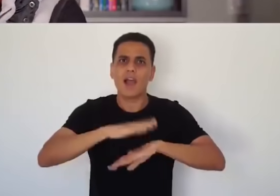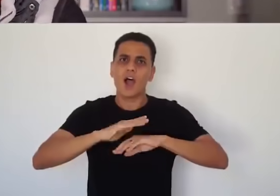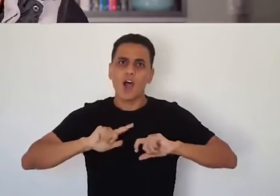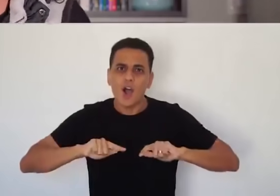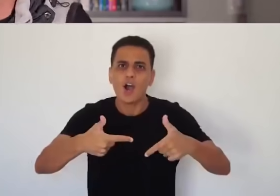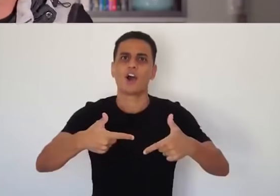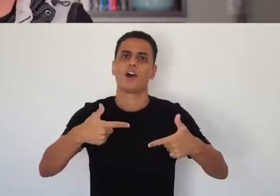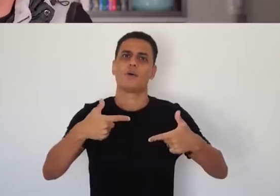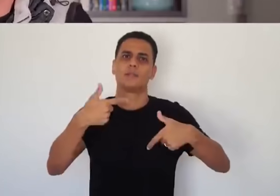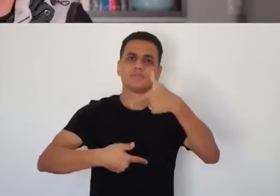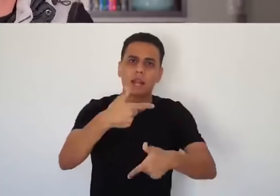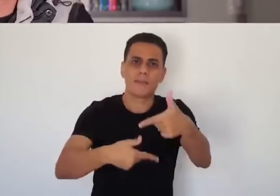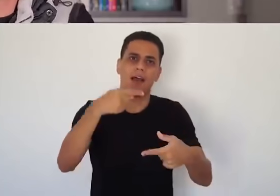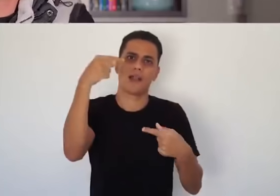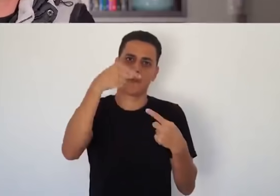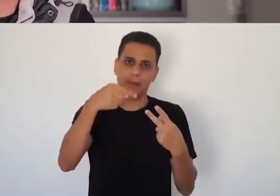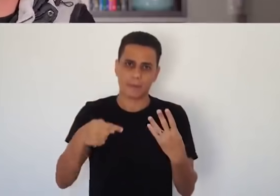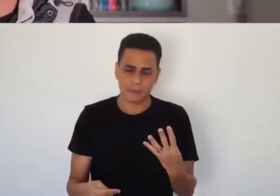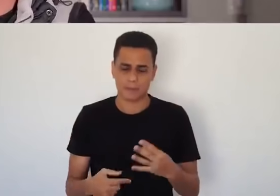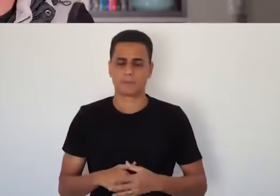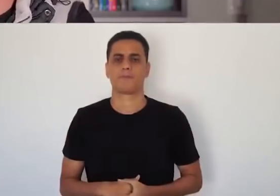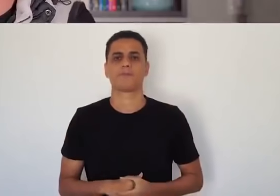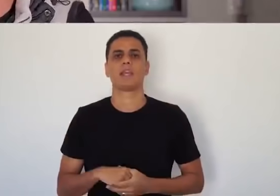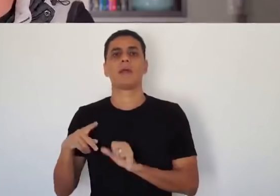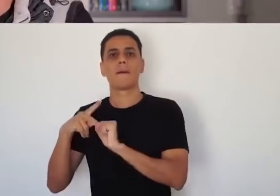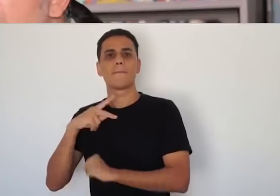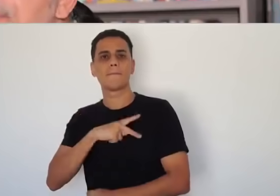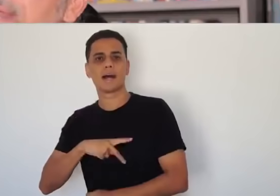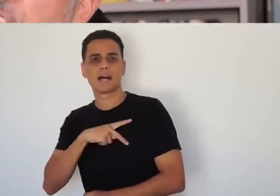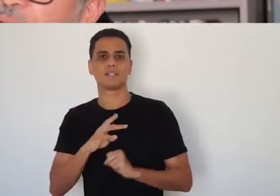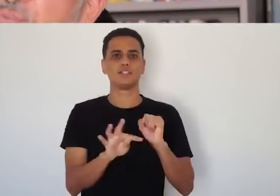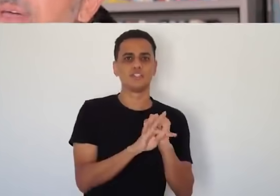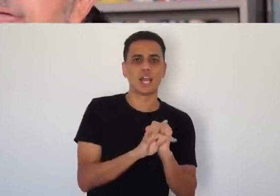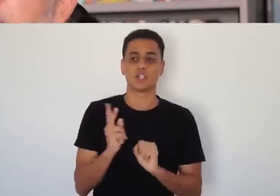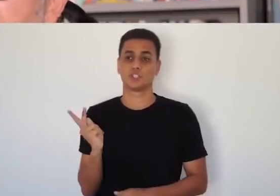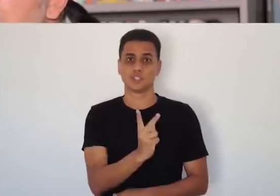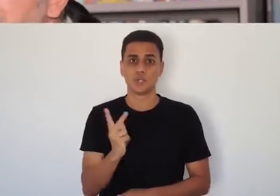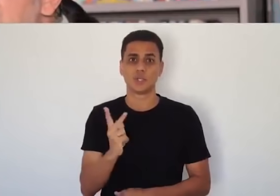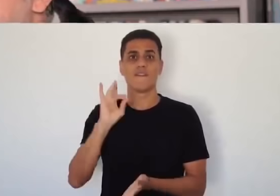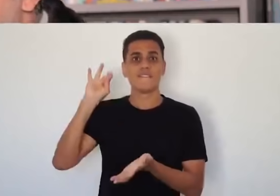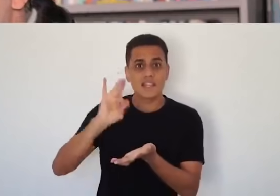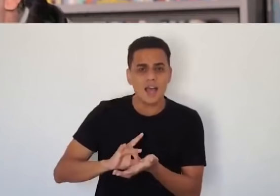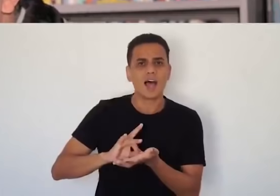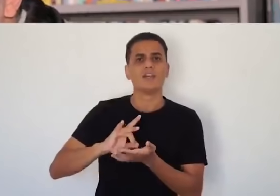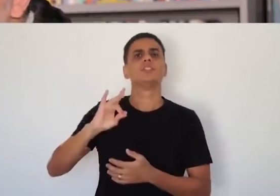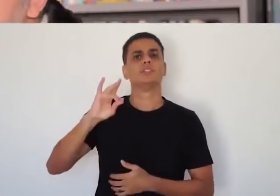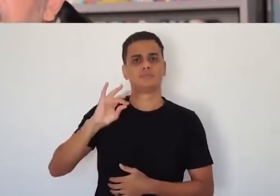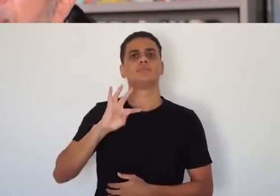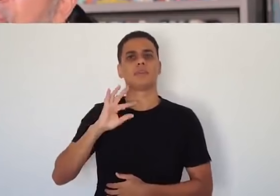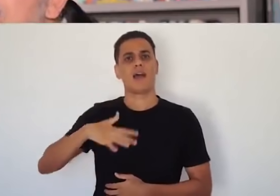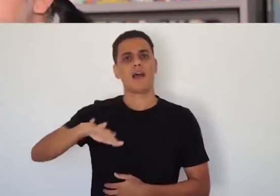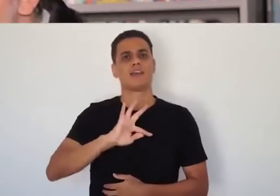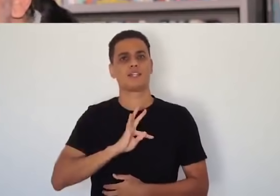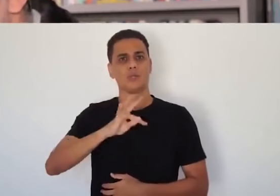do conceito de que era possível eu ser salvo pela lei, não apenas pela fé. Então a prática da lei